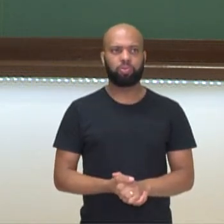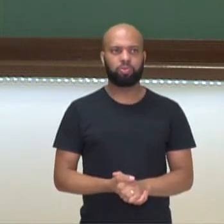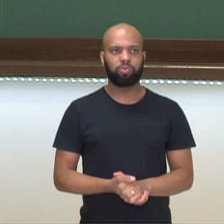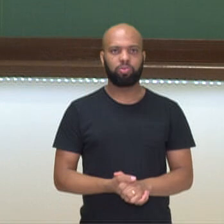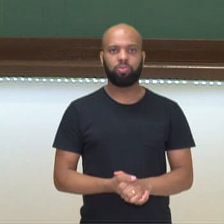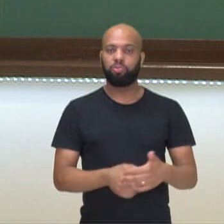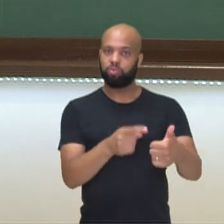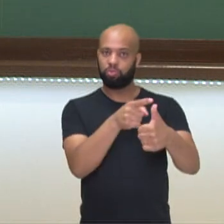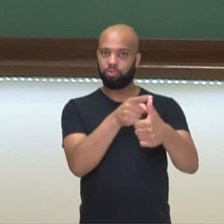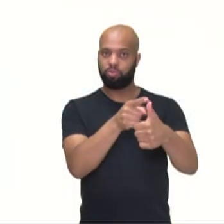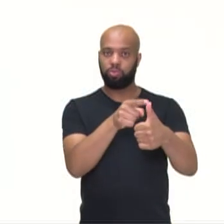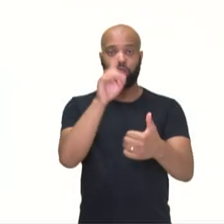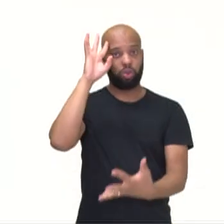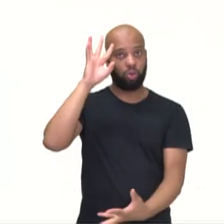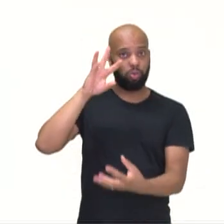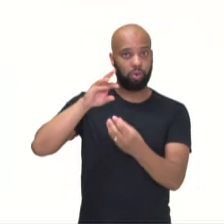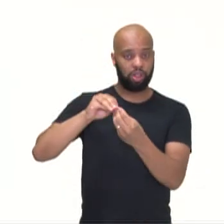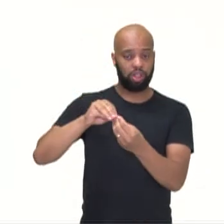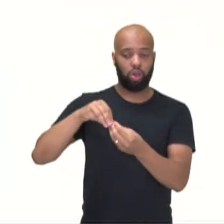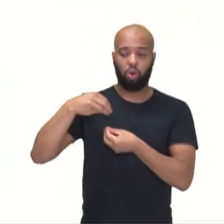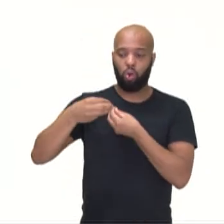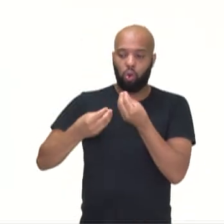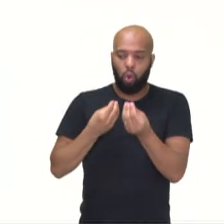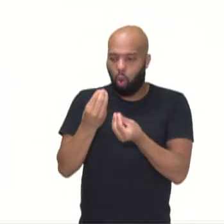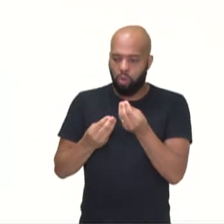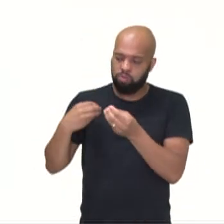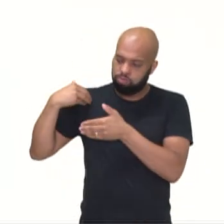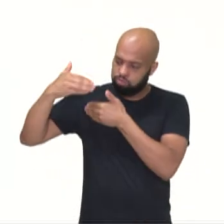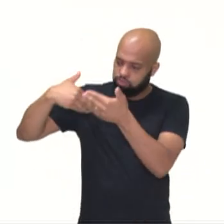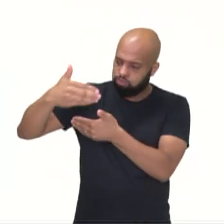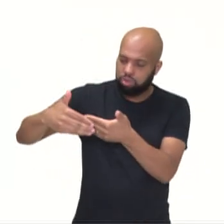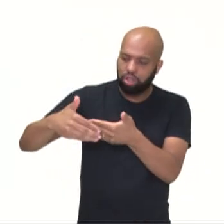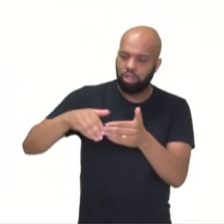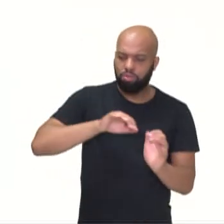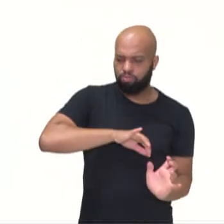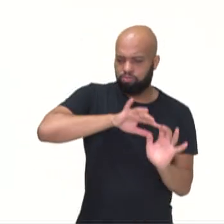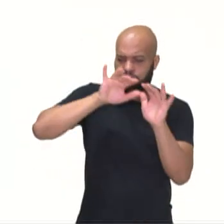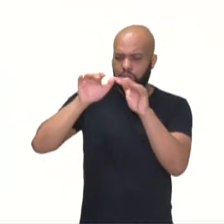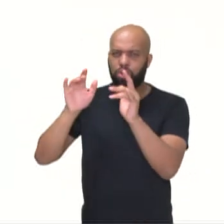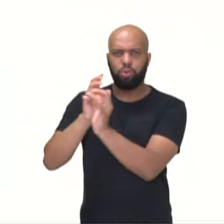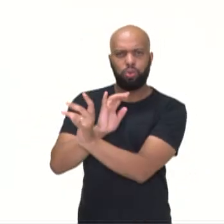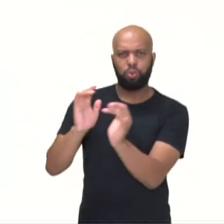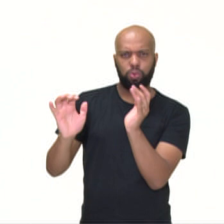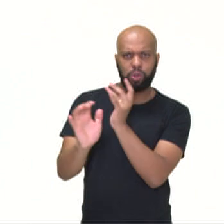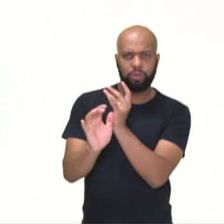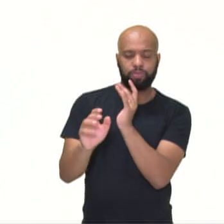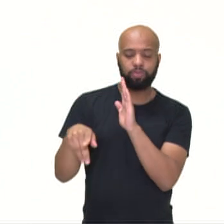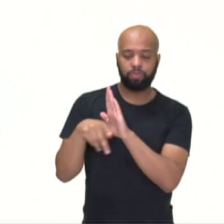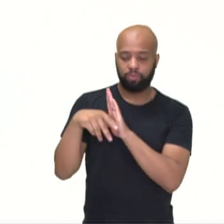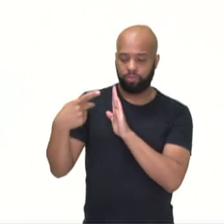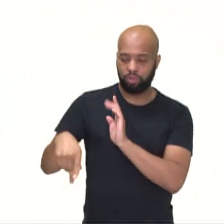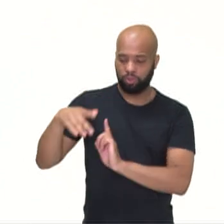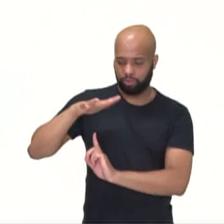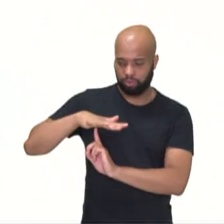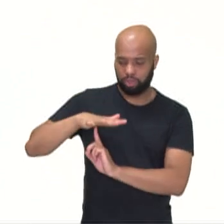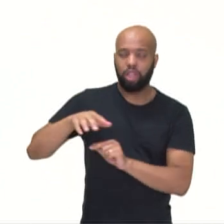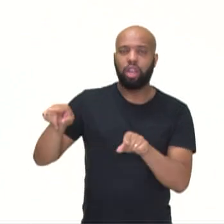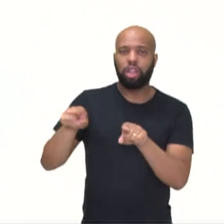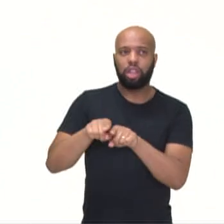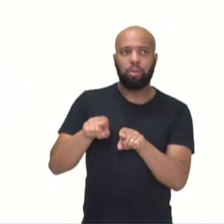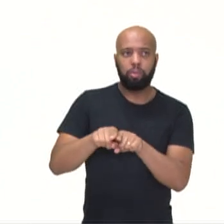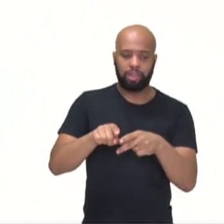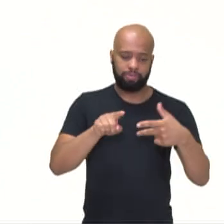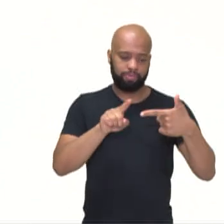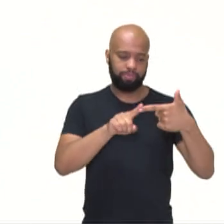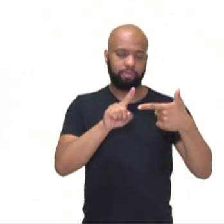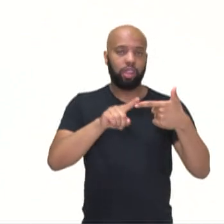essa aula é compreender o processo de urbanização no território paranaense e também entender a hierarquia de